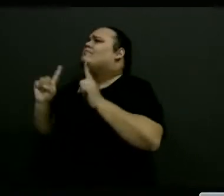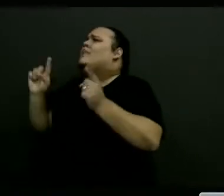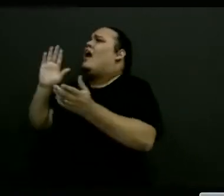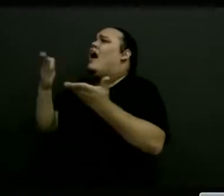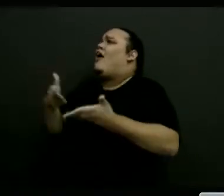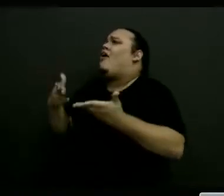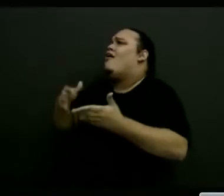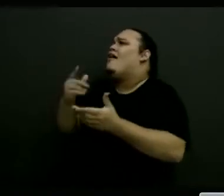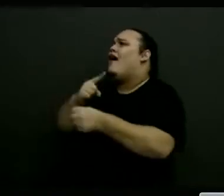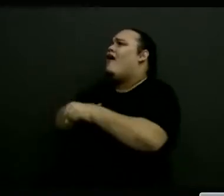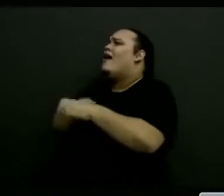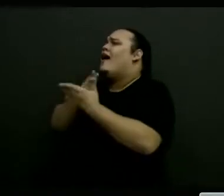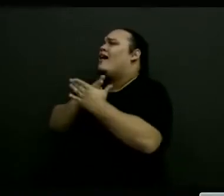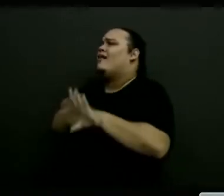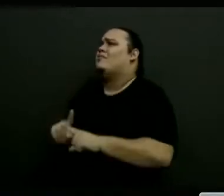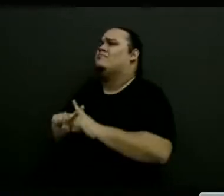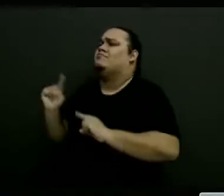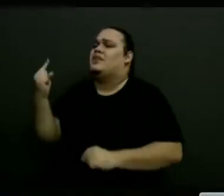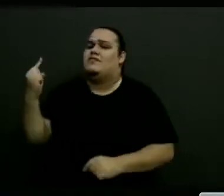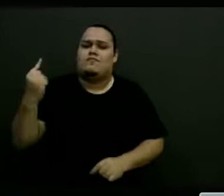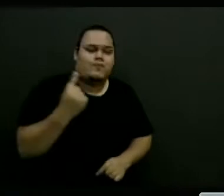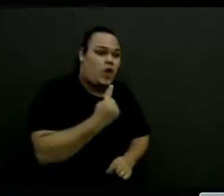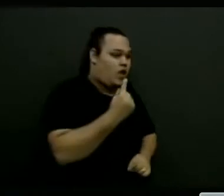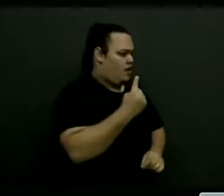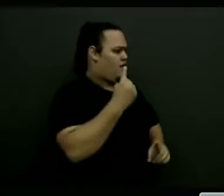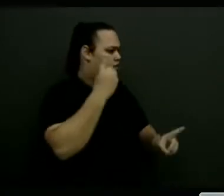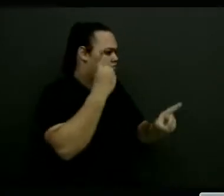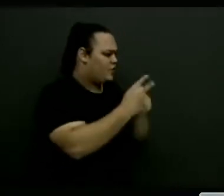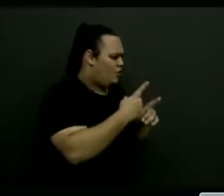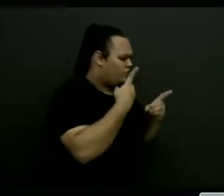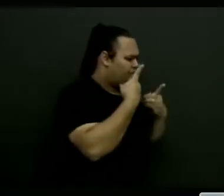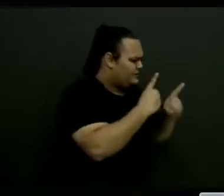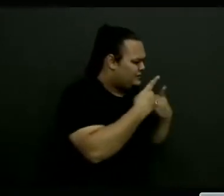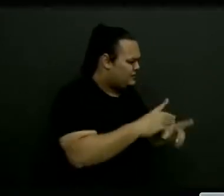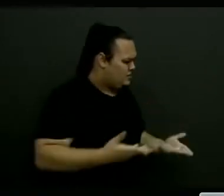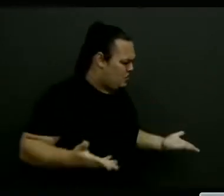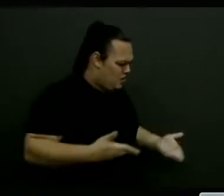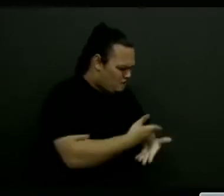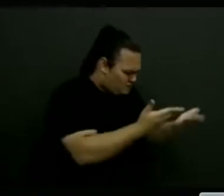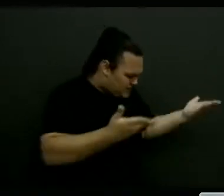disse: por que vocês estão dormindo? Levantem-se e orem para que não